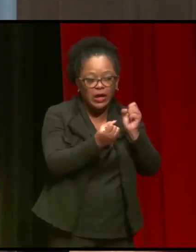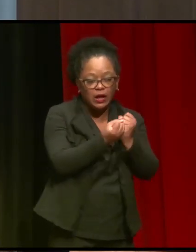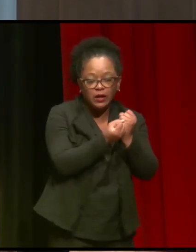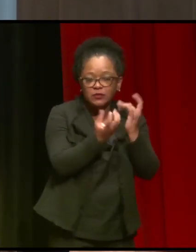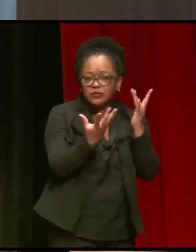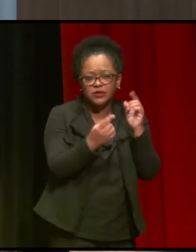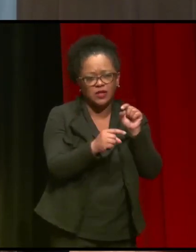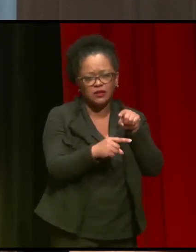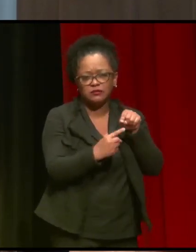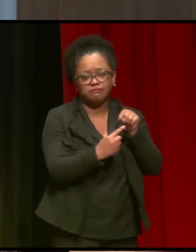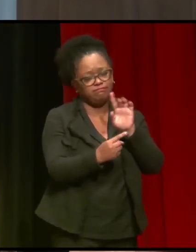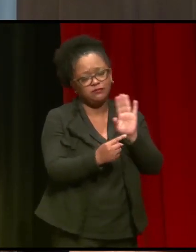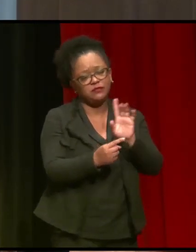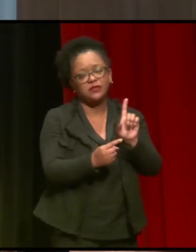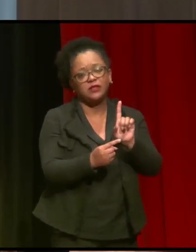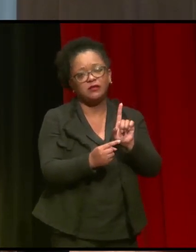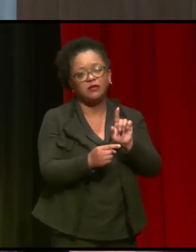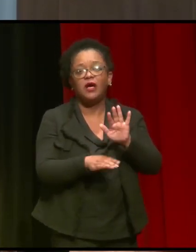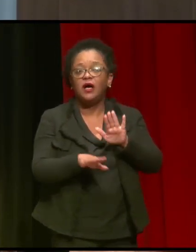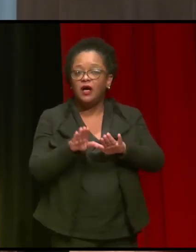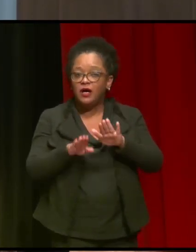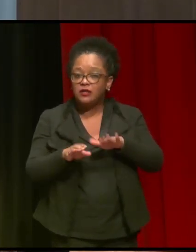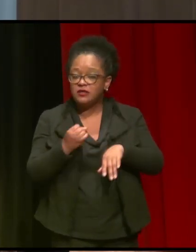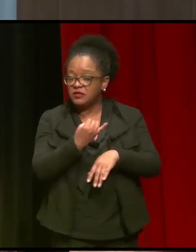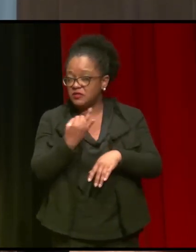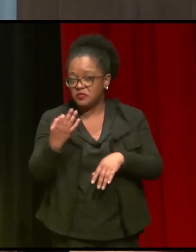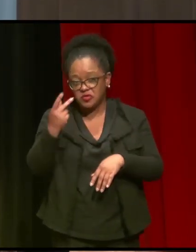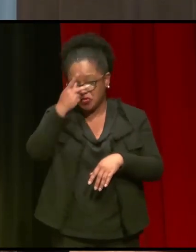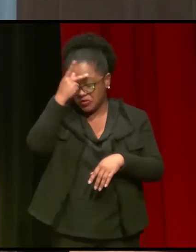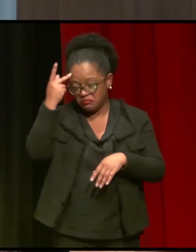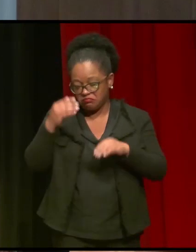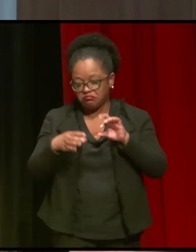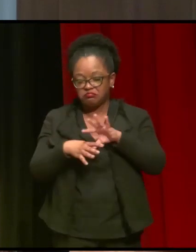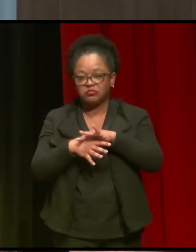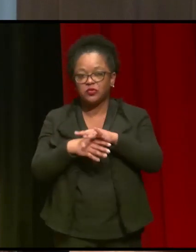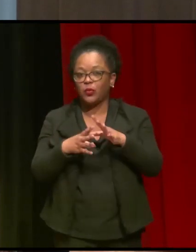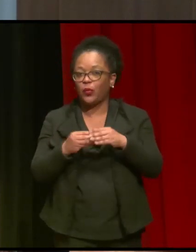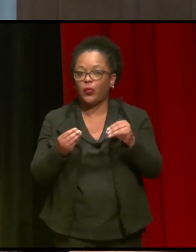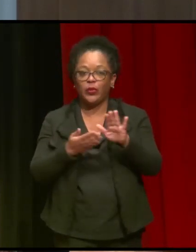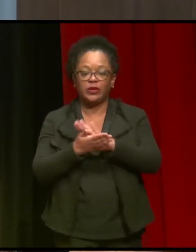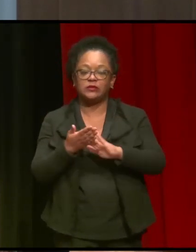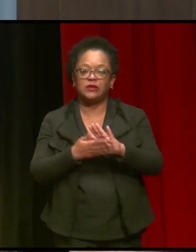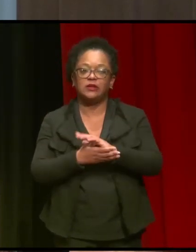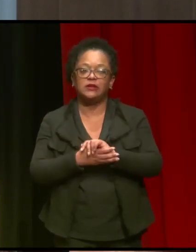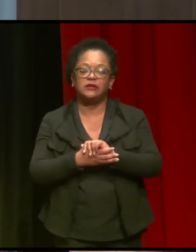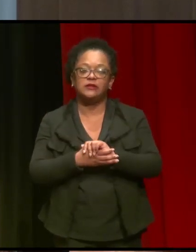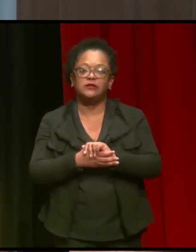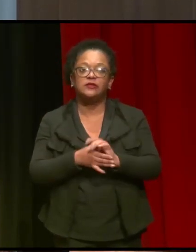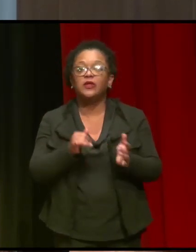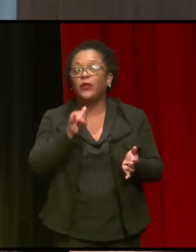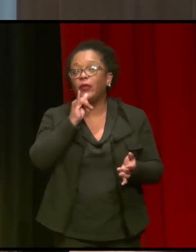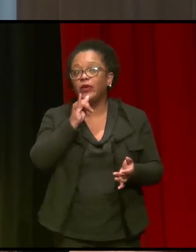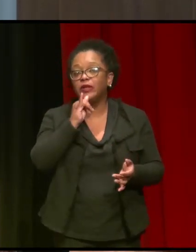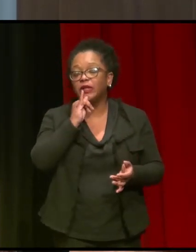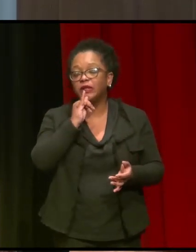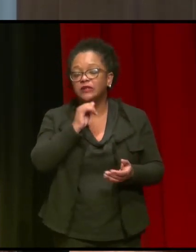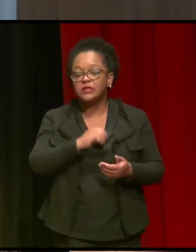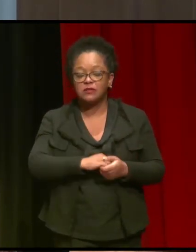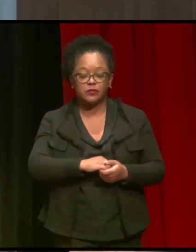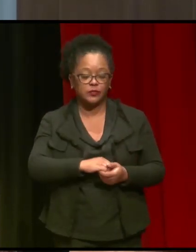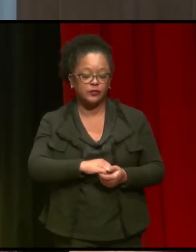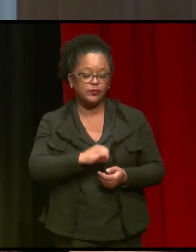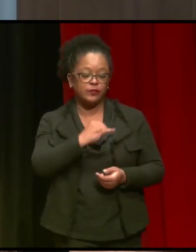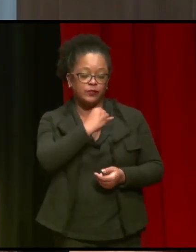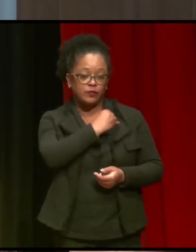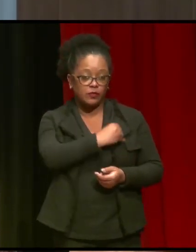as pessoas também não foram curadas por Ele. Tá? Mas vamos estudar um pouquinho mais isso aqui. Ó. João 1,29. Eis o Cordeiro de Deus que tira o pecado